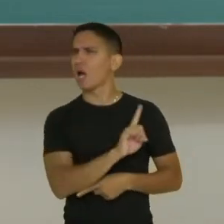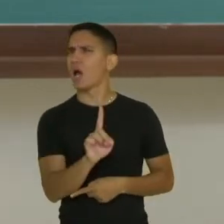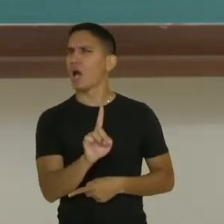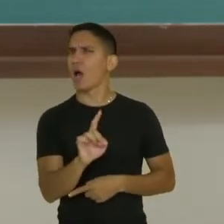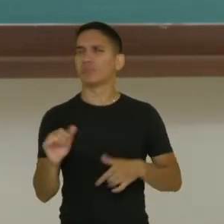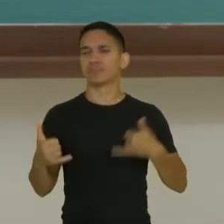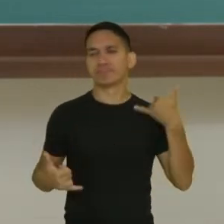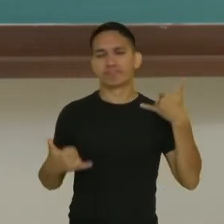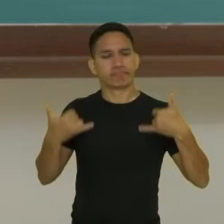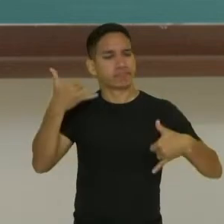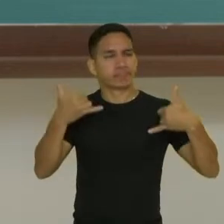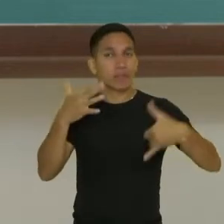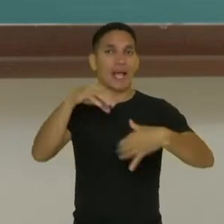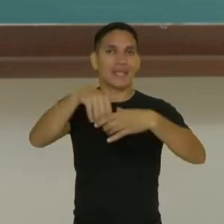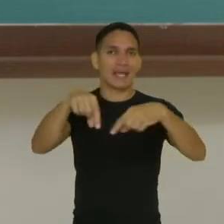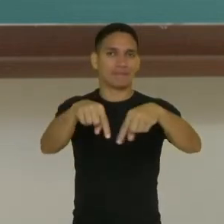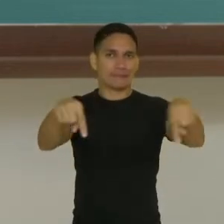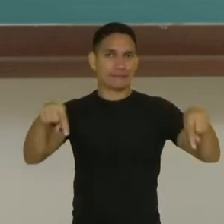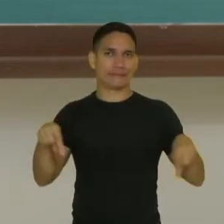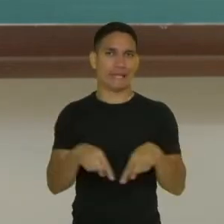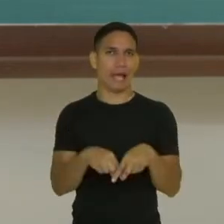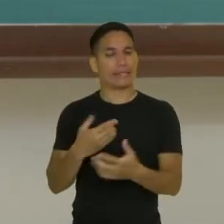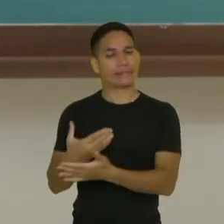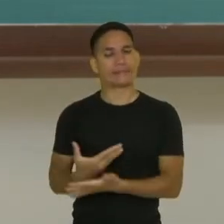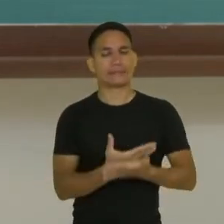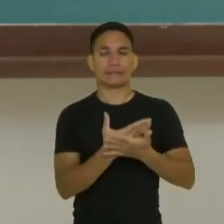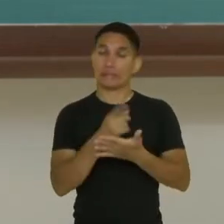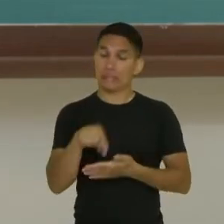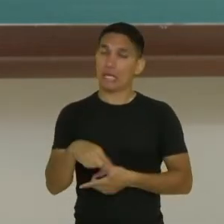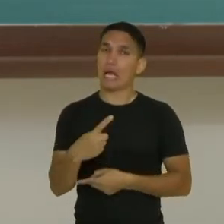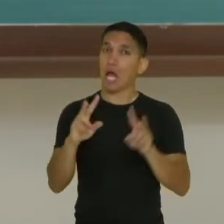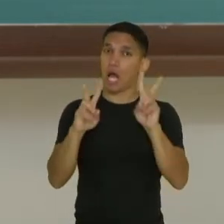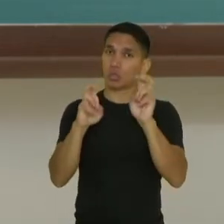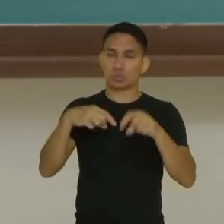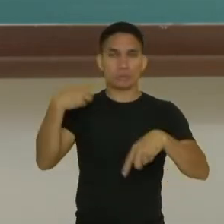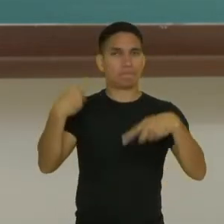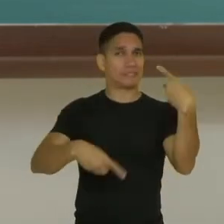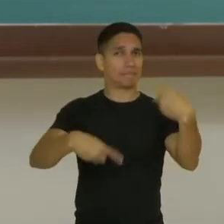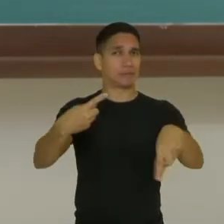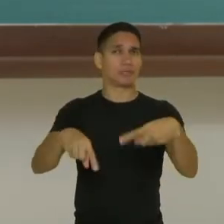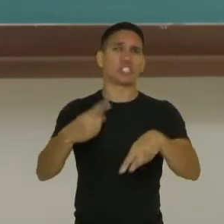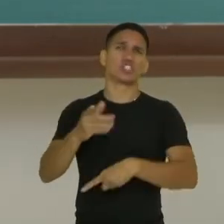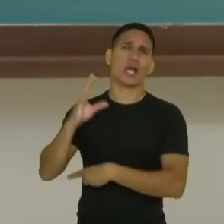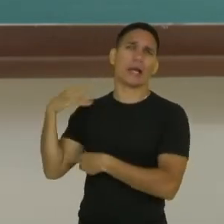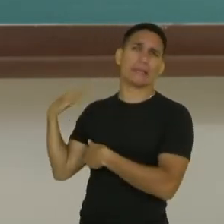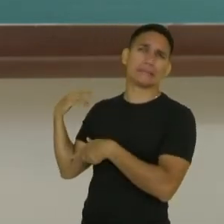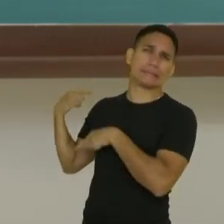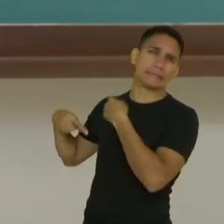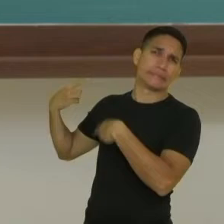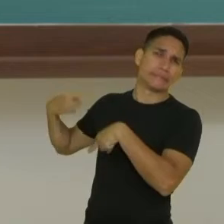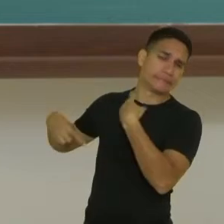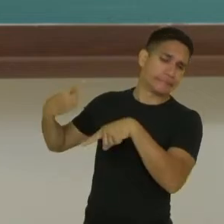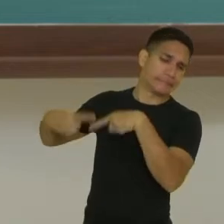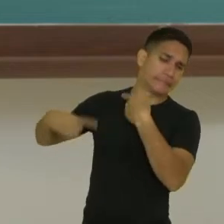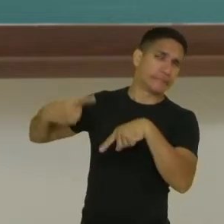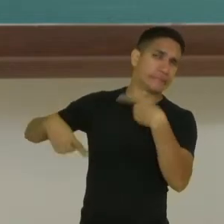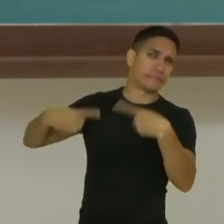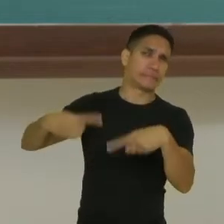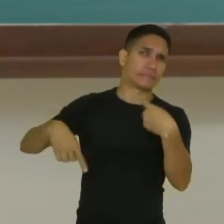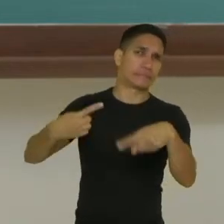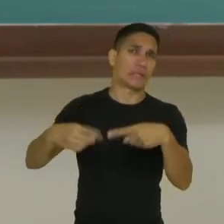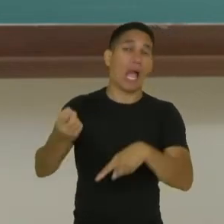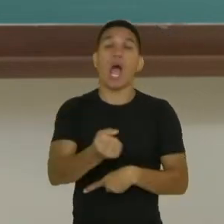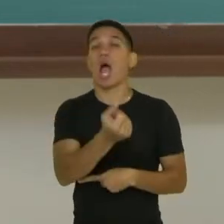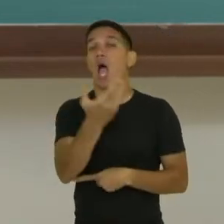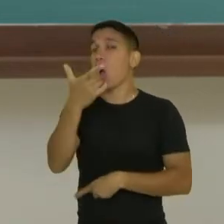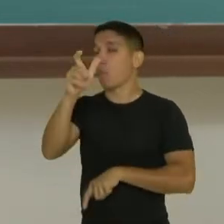aula, né, um assunto bem polêmico, né, que já de longa data vem sendo discutido, algumas pessoas apoiam,